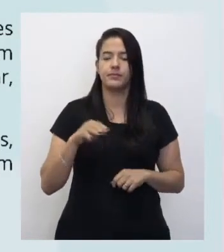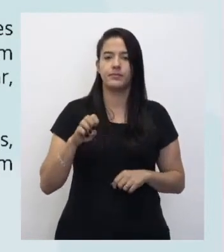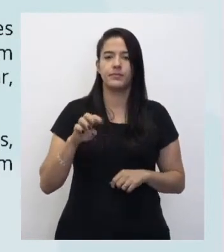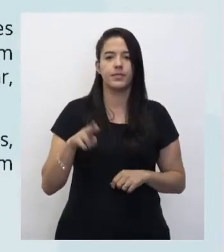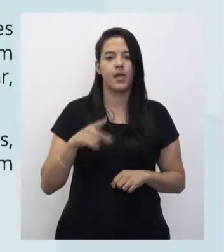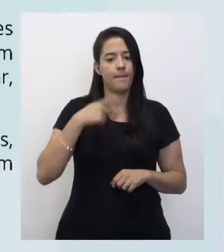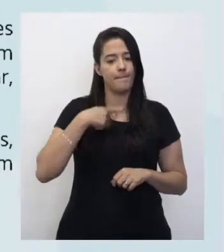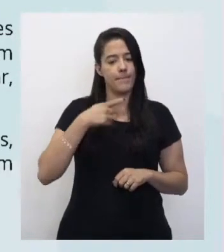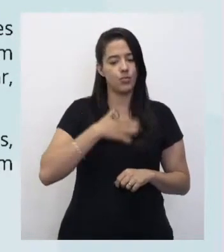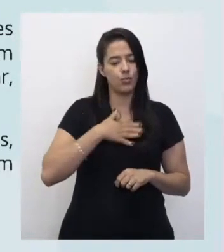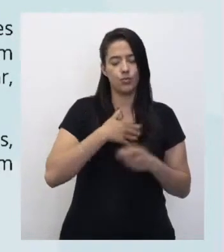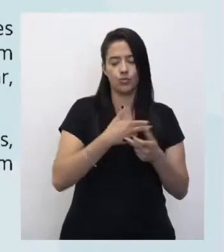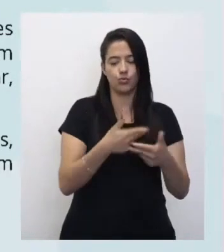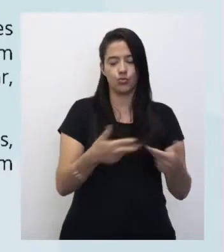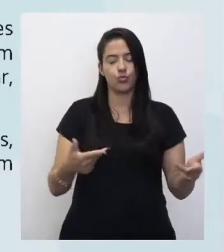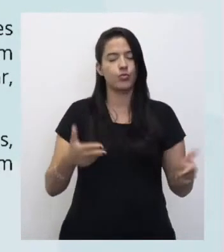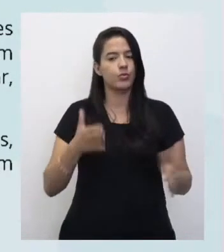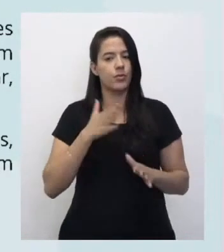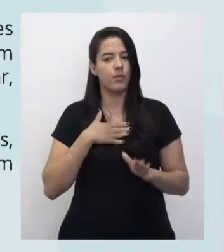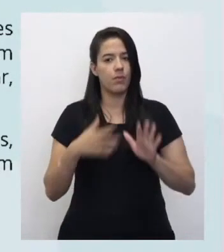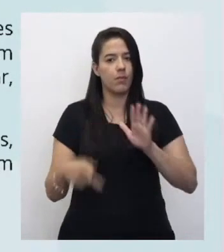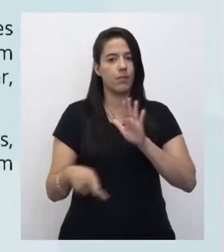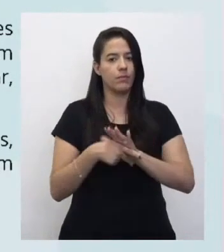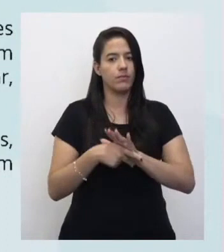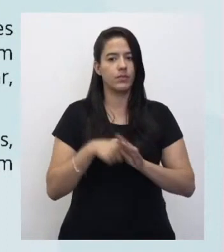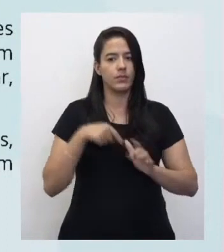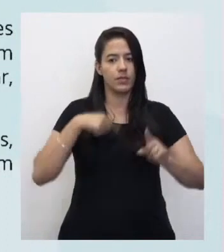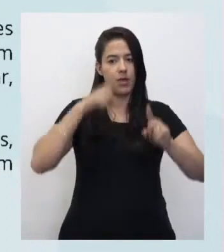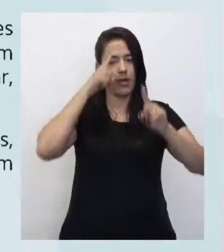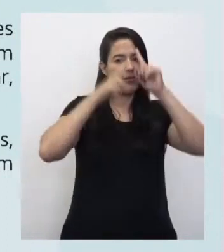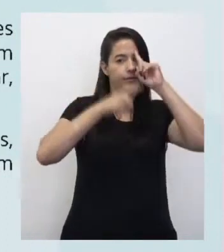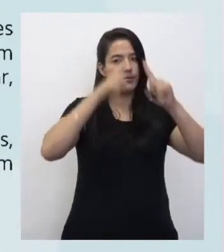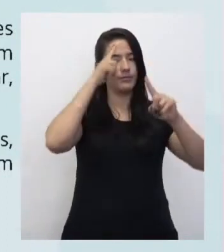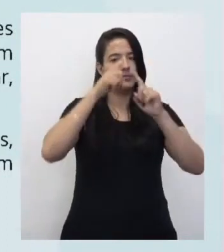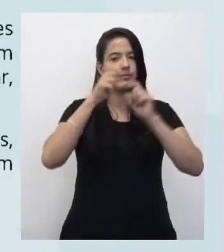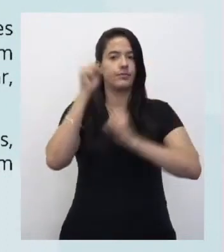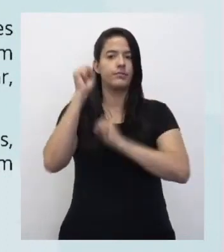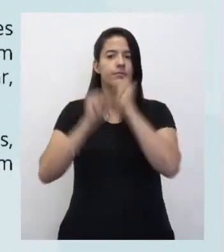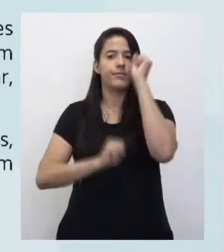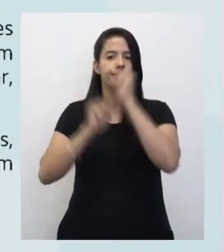dos equipamentos, ou seja, eles são os comandantes das fábricas, né? Que